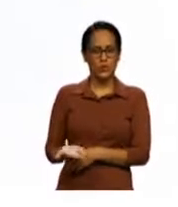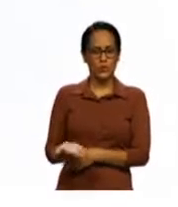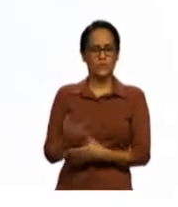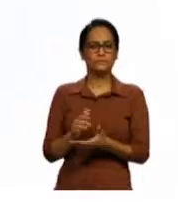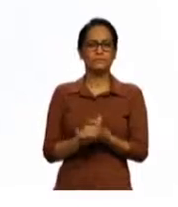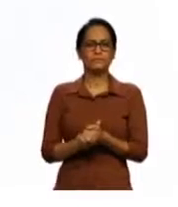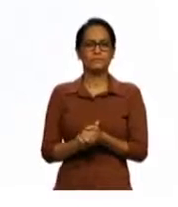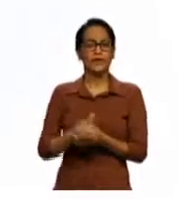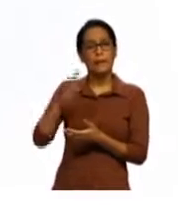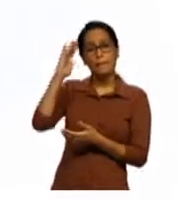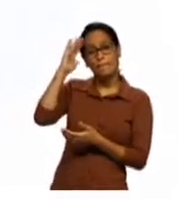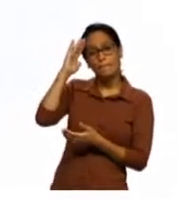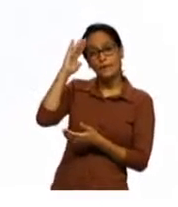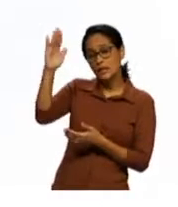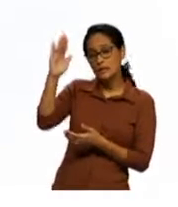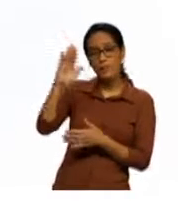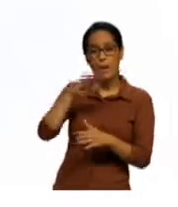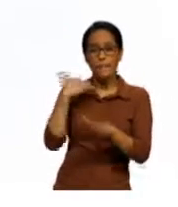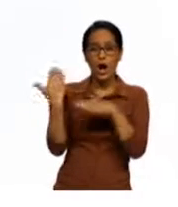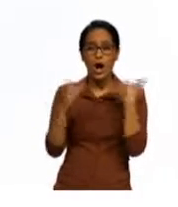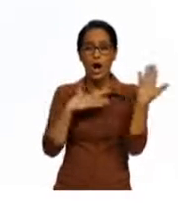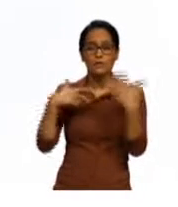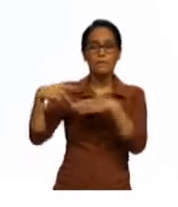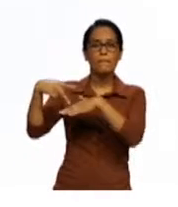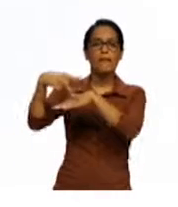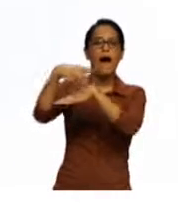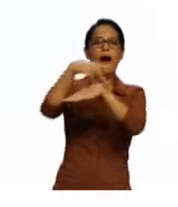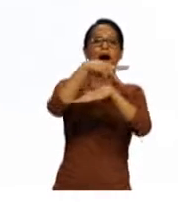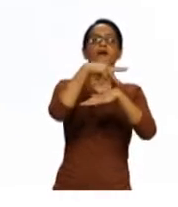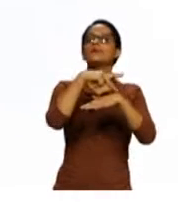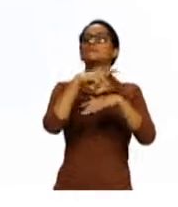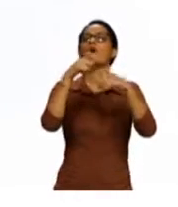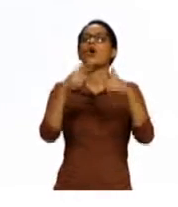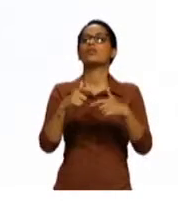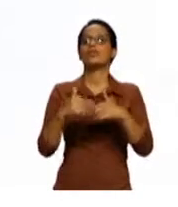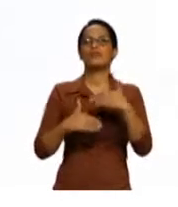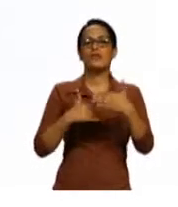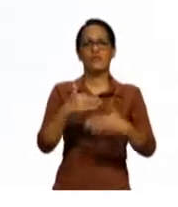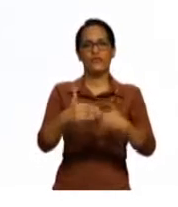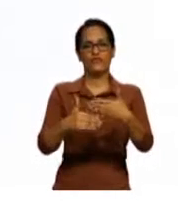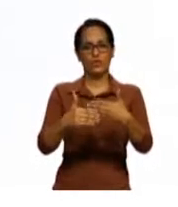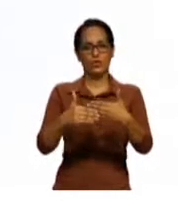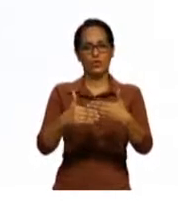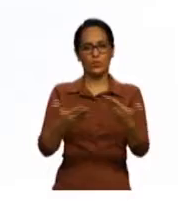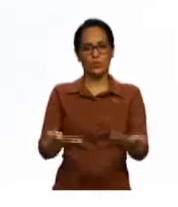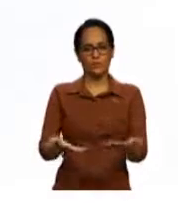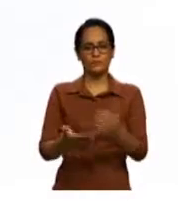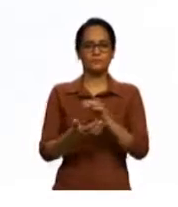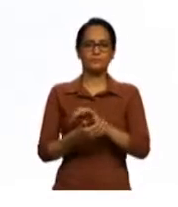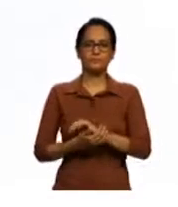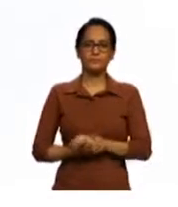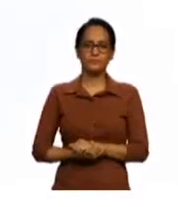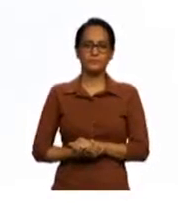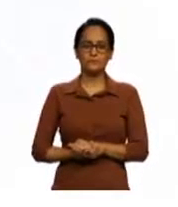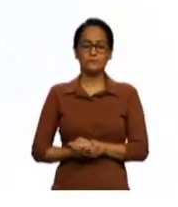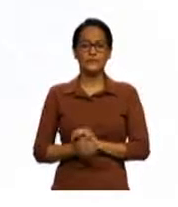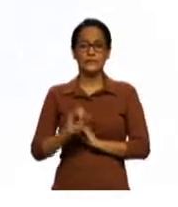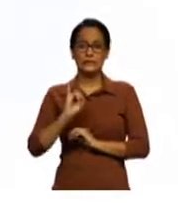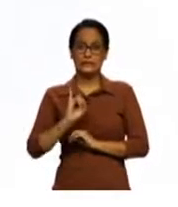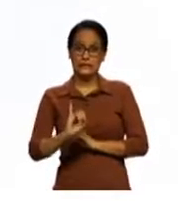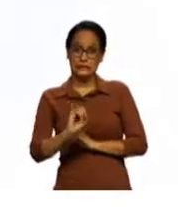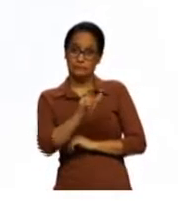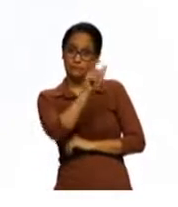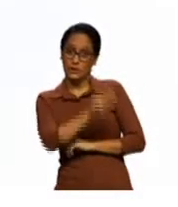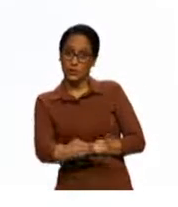as principais causas de morte em países desenvolvidos. Se eu tenho uma boa qualidade de